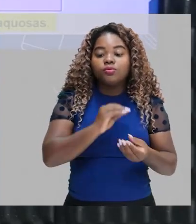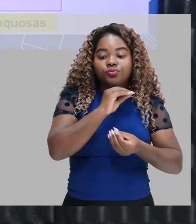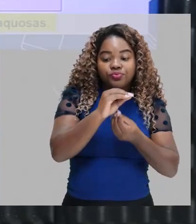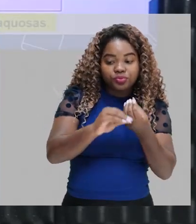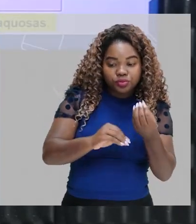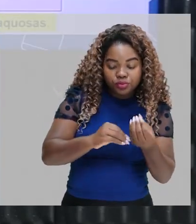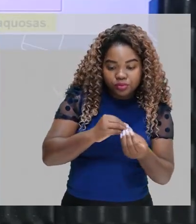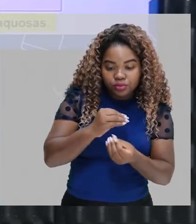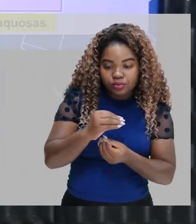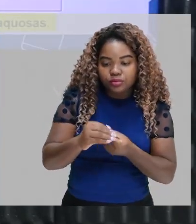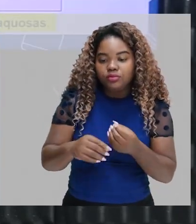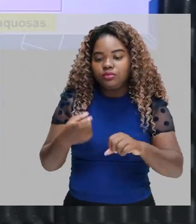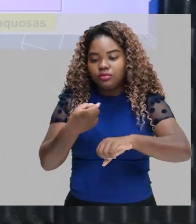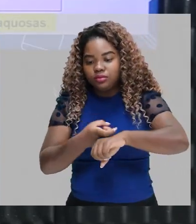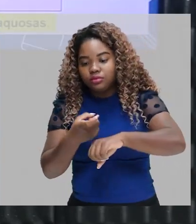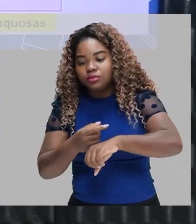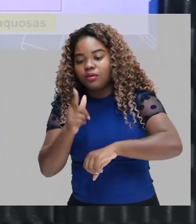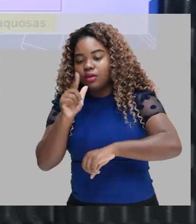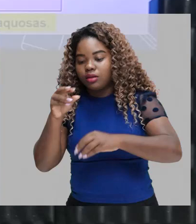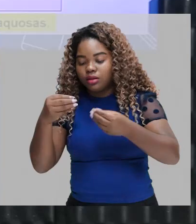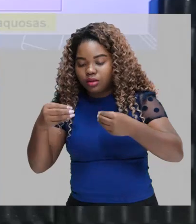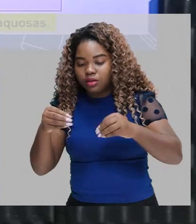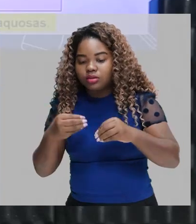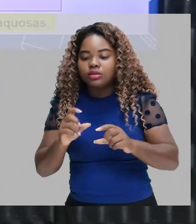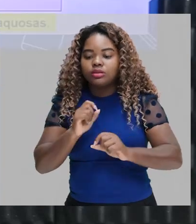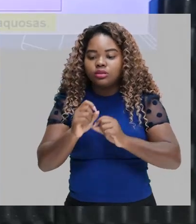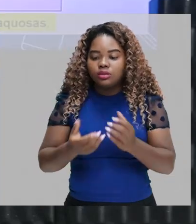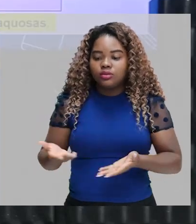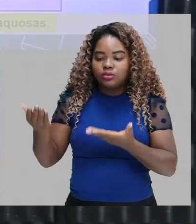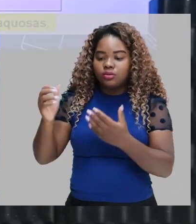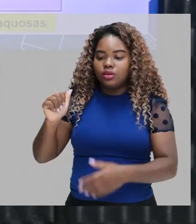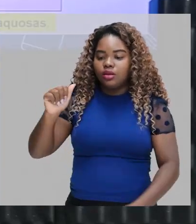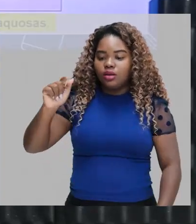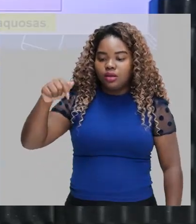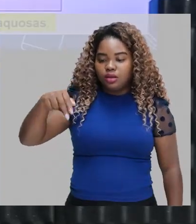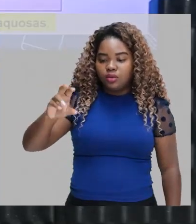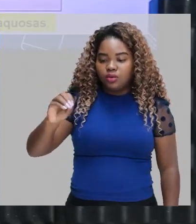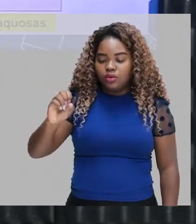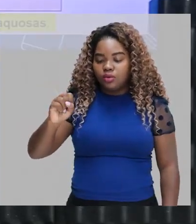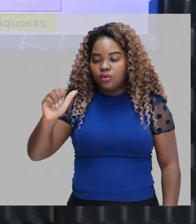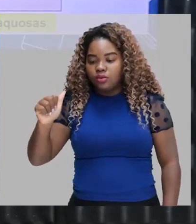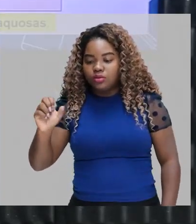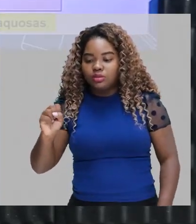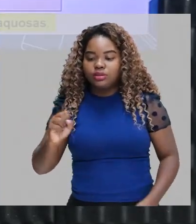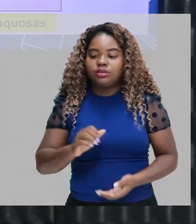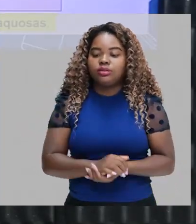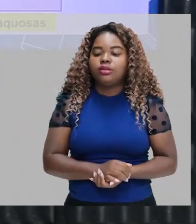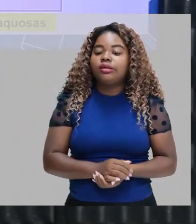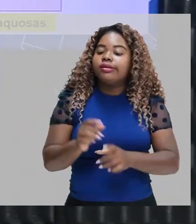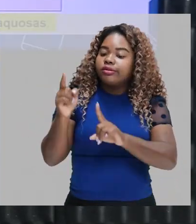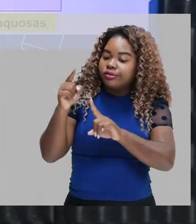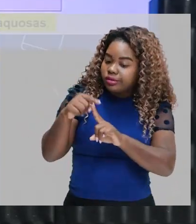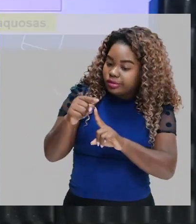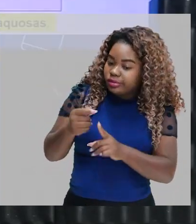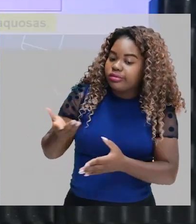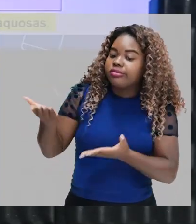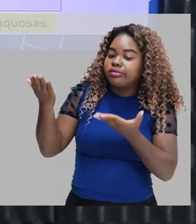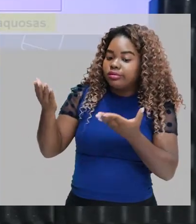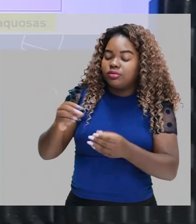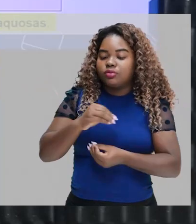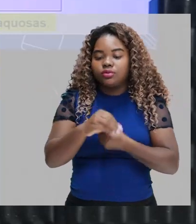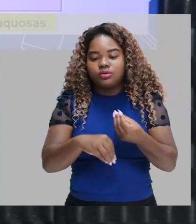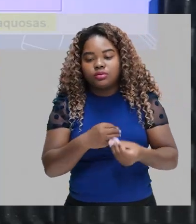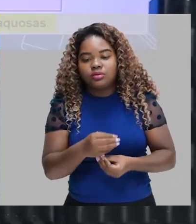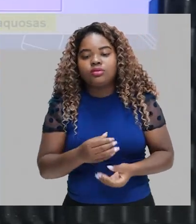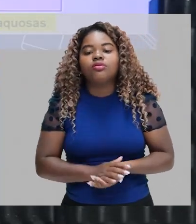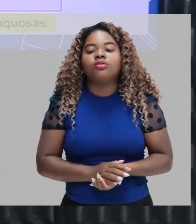né, sólido com líquido, elas são denominadas de soluções aquosas e vão ser esse tipo de solução